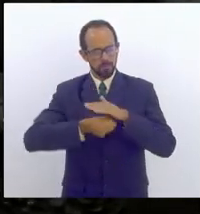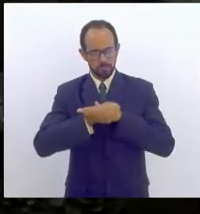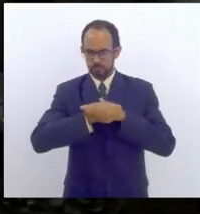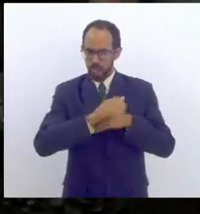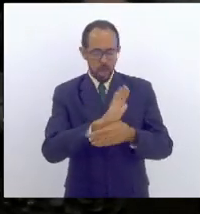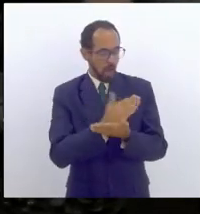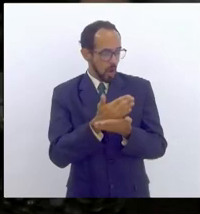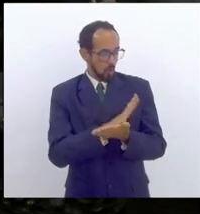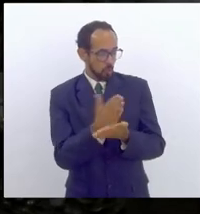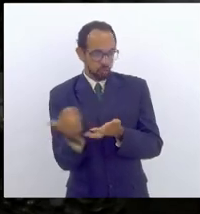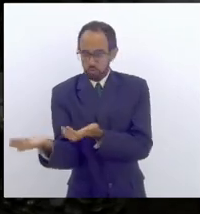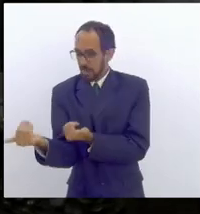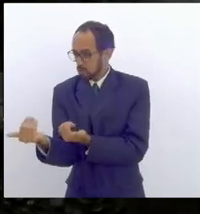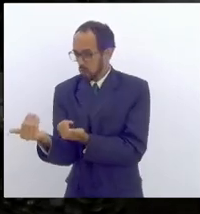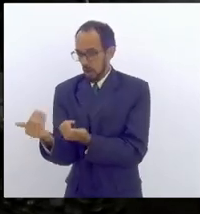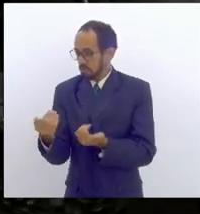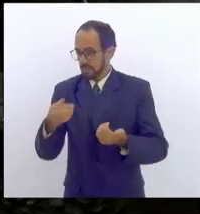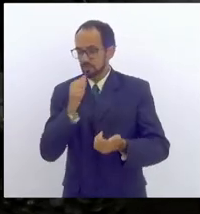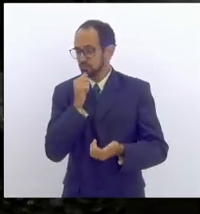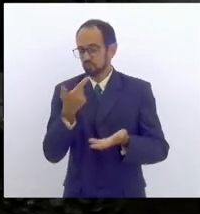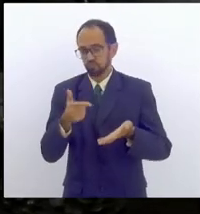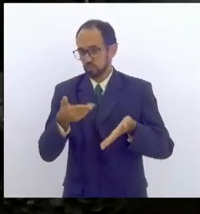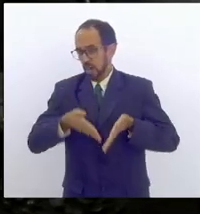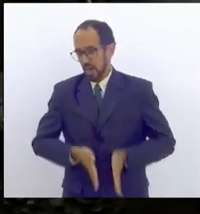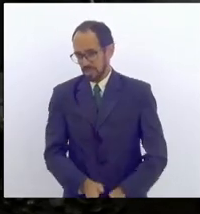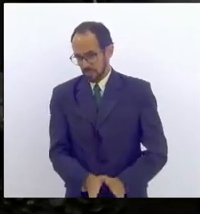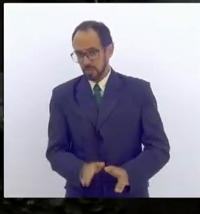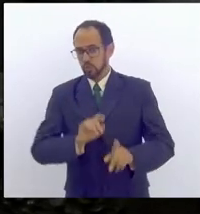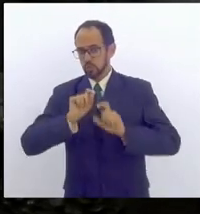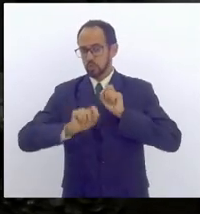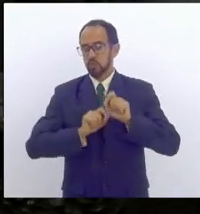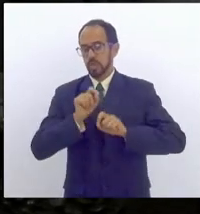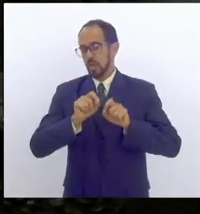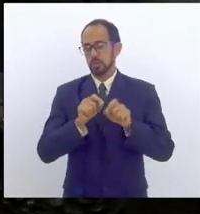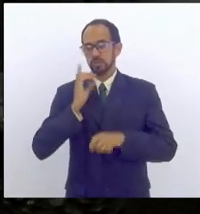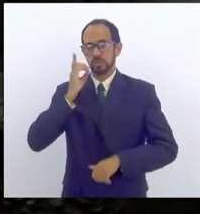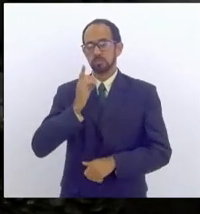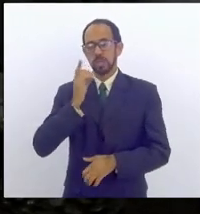deputados mais jovens não eram nascidos. Os deputados tinham